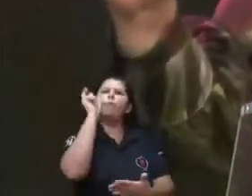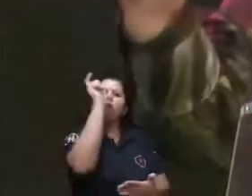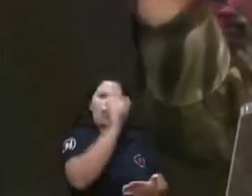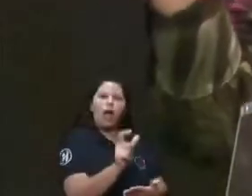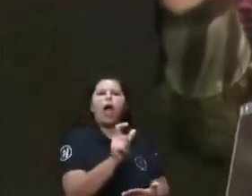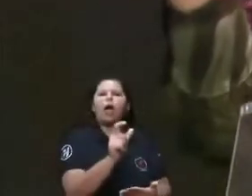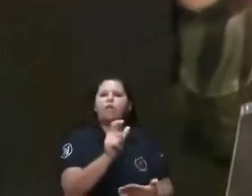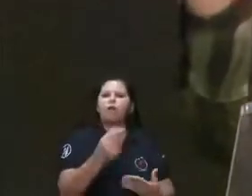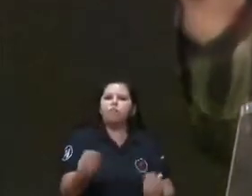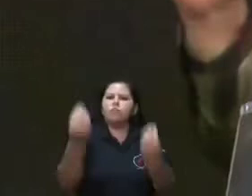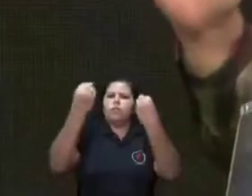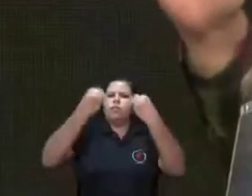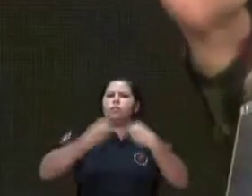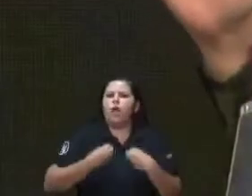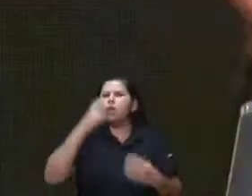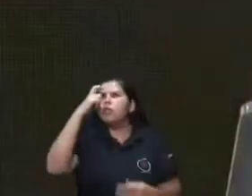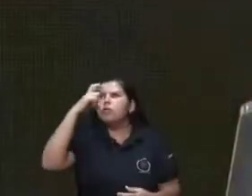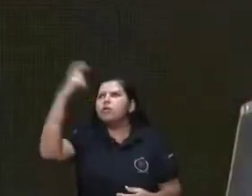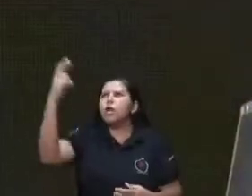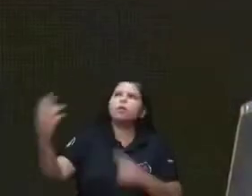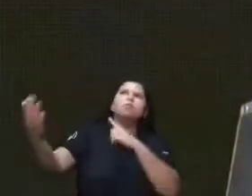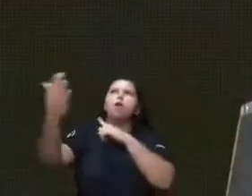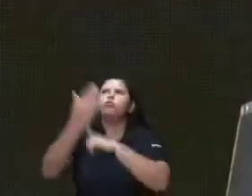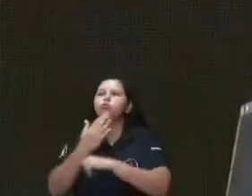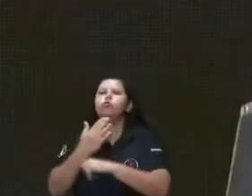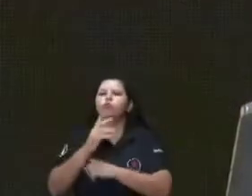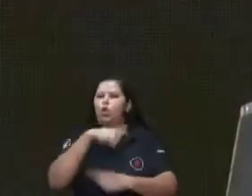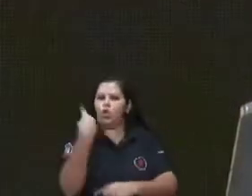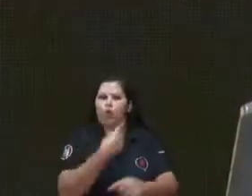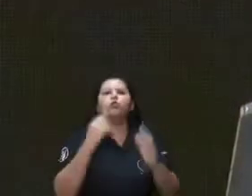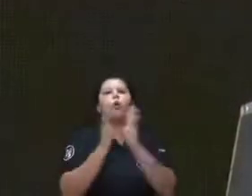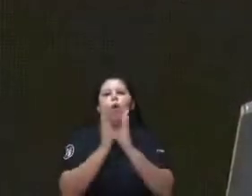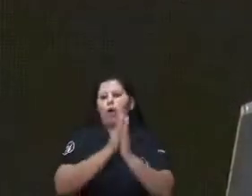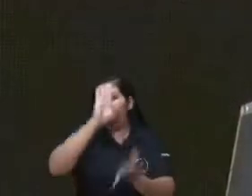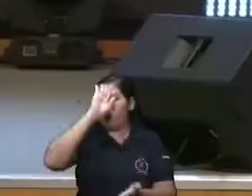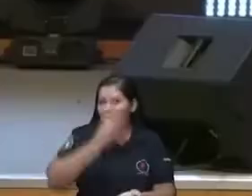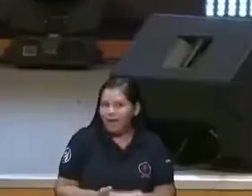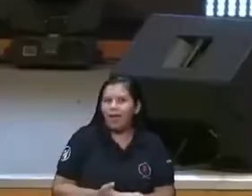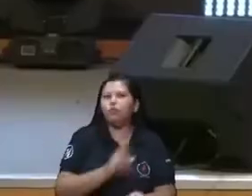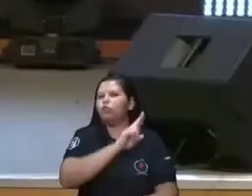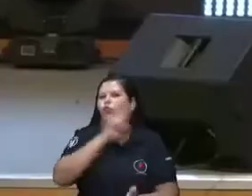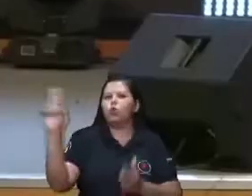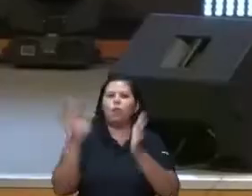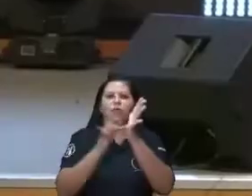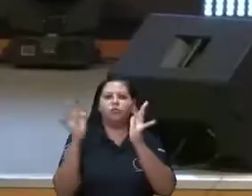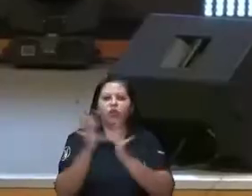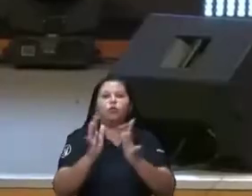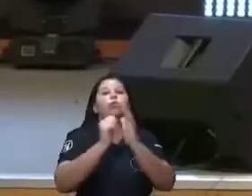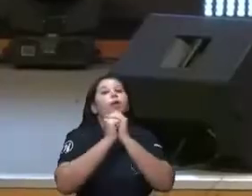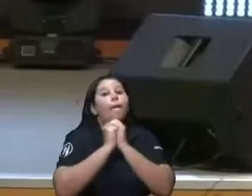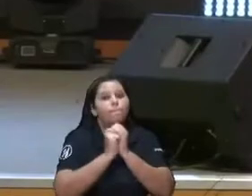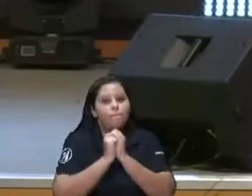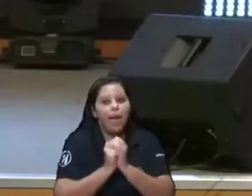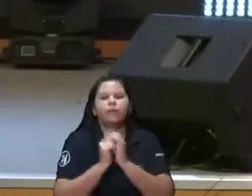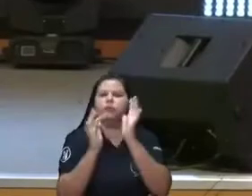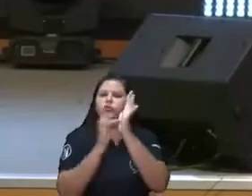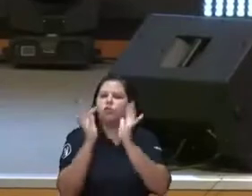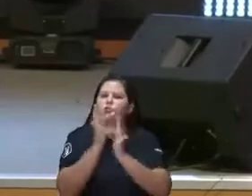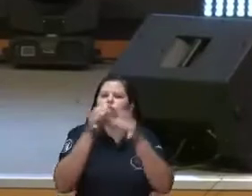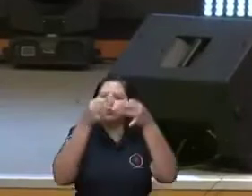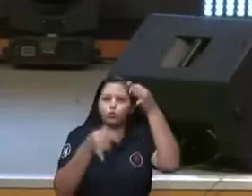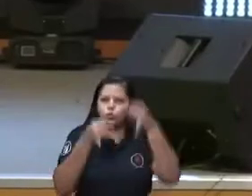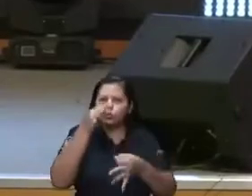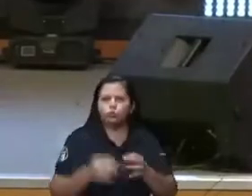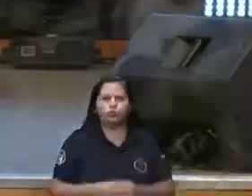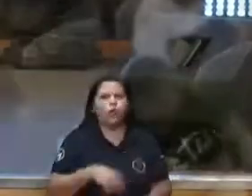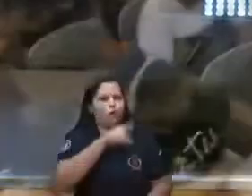e acerta o teu alvo. Oramos crendo no nome de Jesus o justo, amém. Você consegue aplaudir